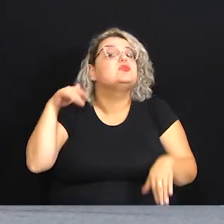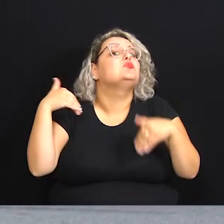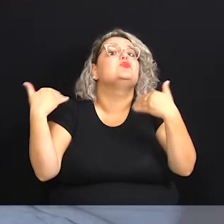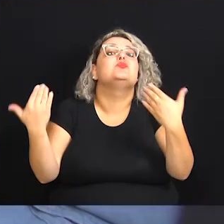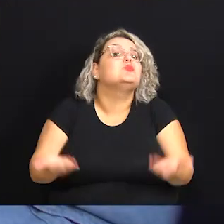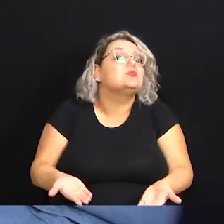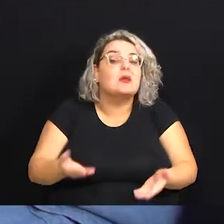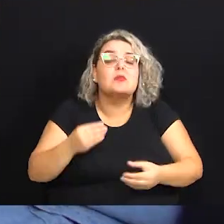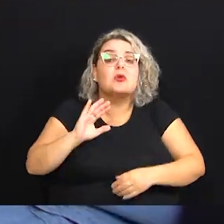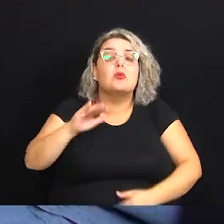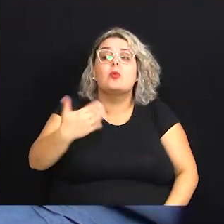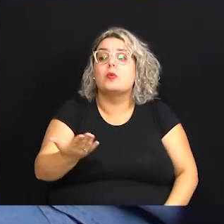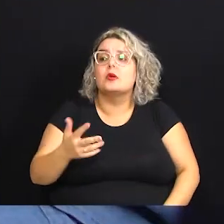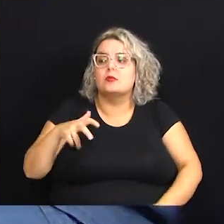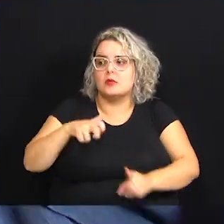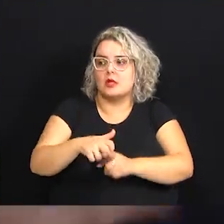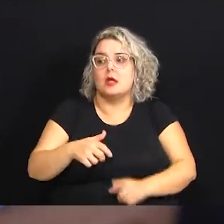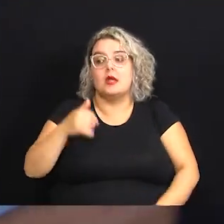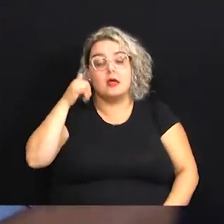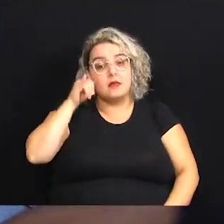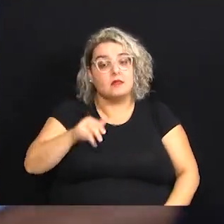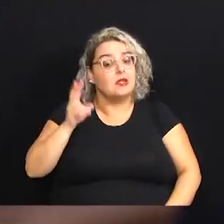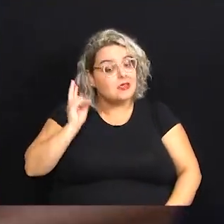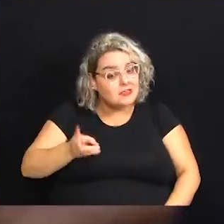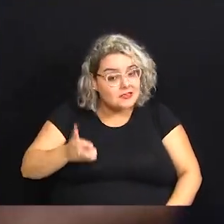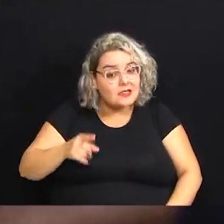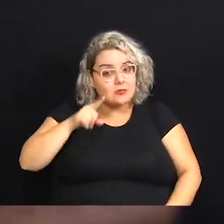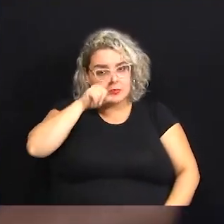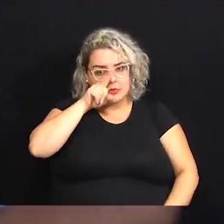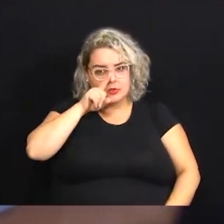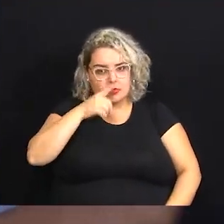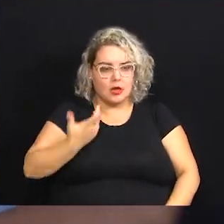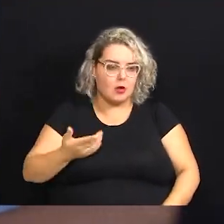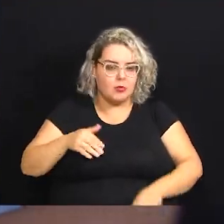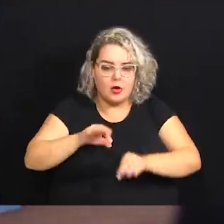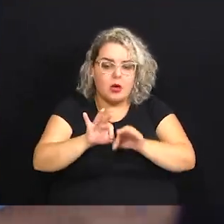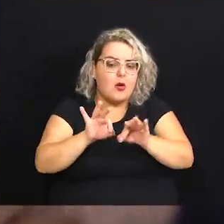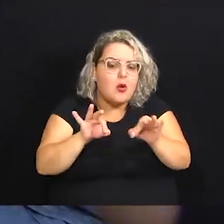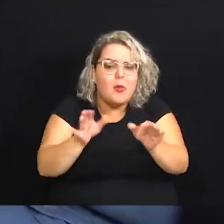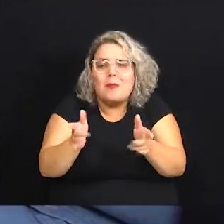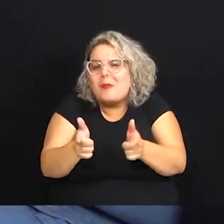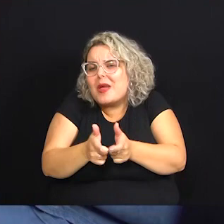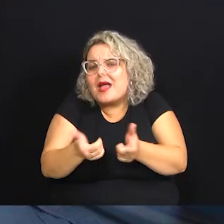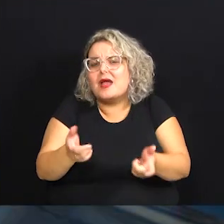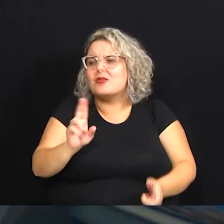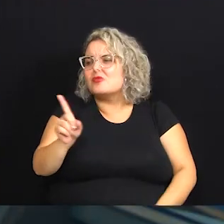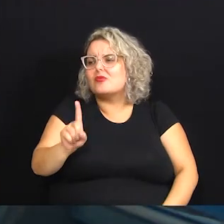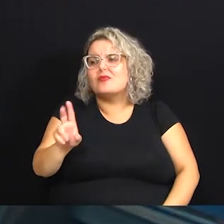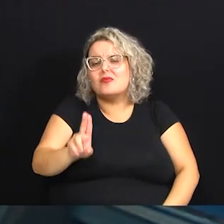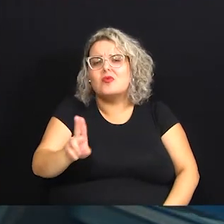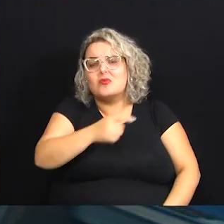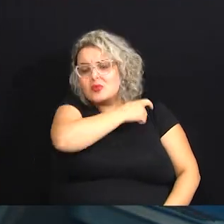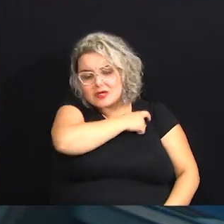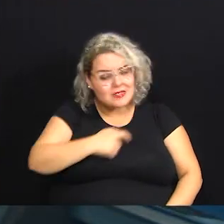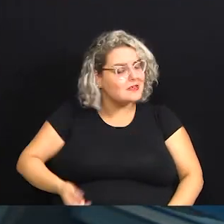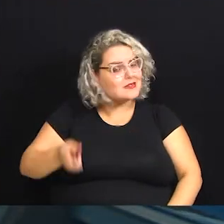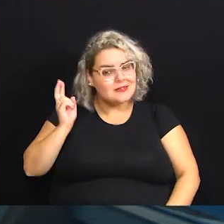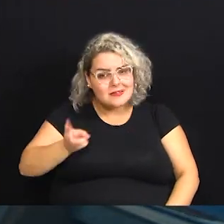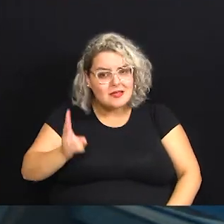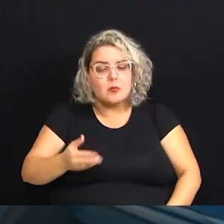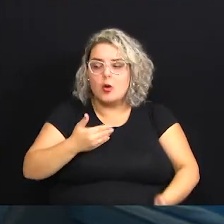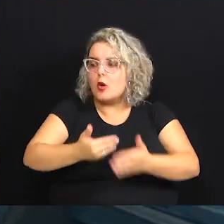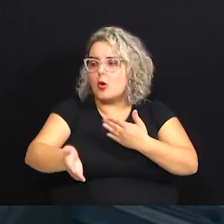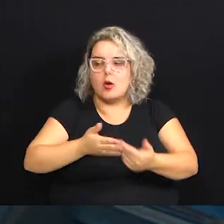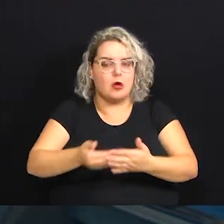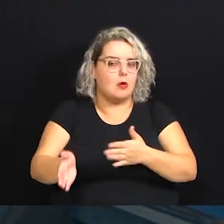quando vai acontecer um acidente, a gente tem que evitar o risco o tempo inteiro. Então não é porque o trajeto é pequeno que eu não vou usar o cinto, eu vou usar o cinto sempre, porque